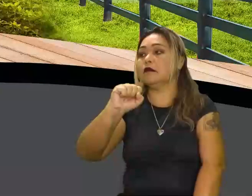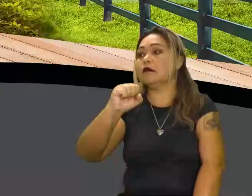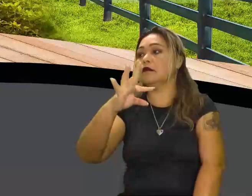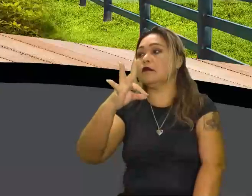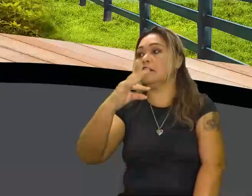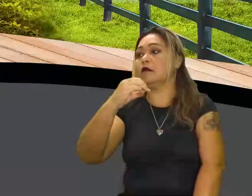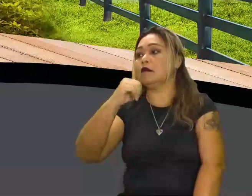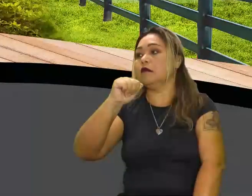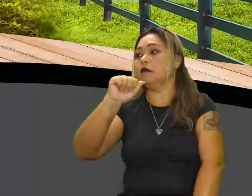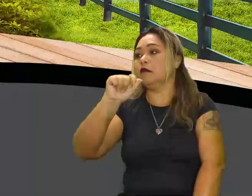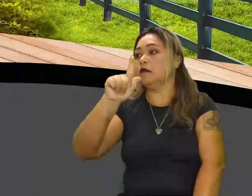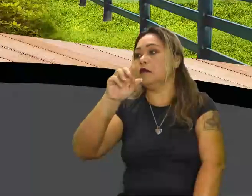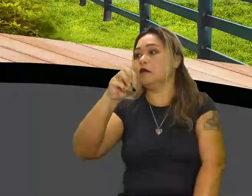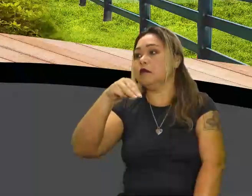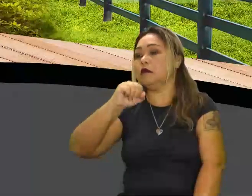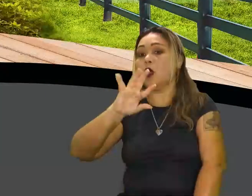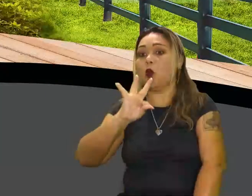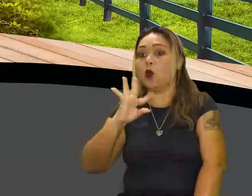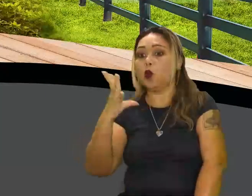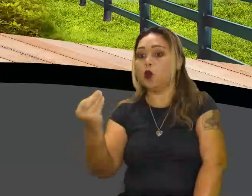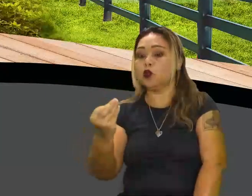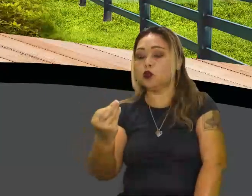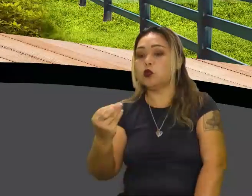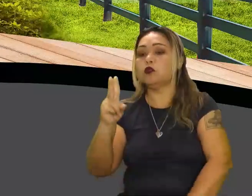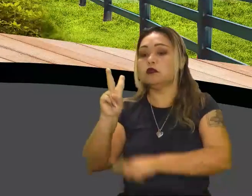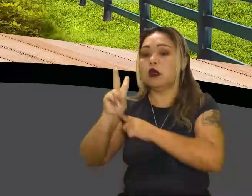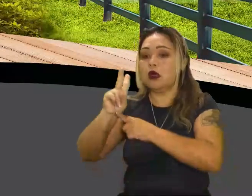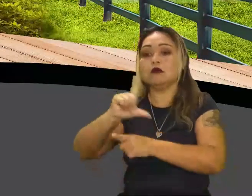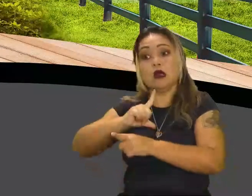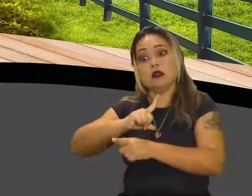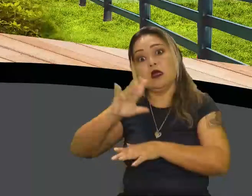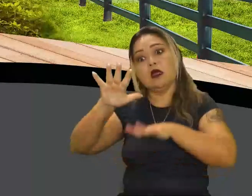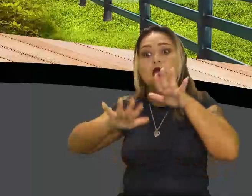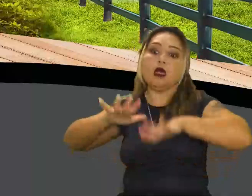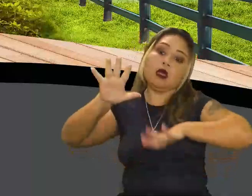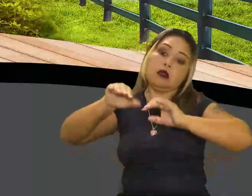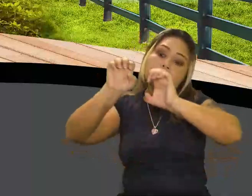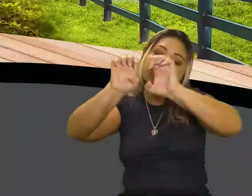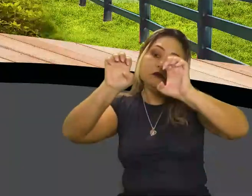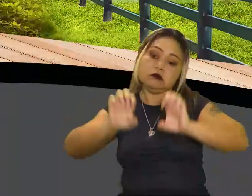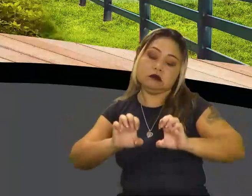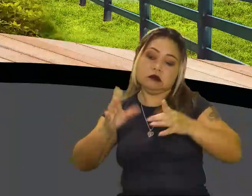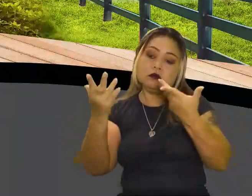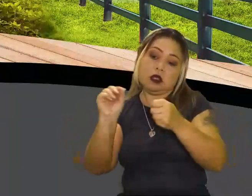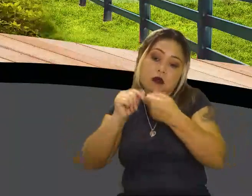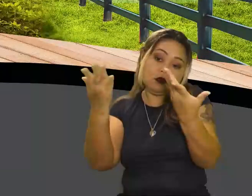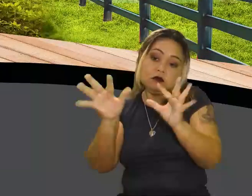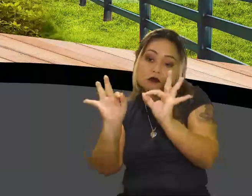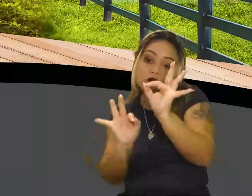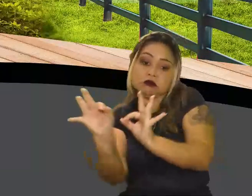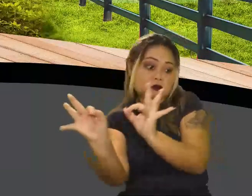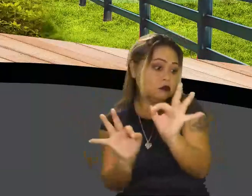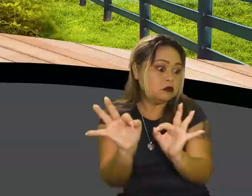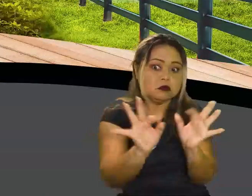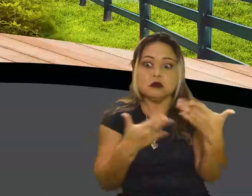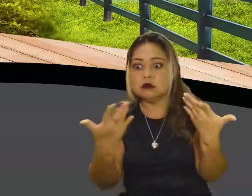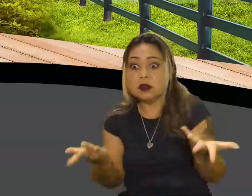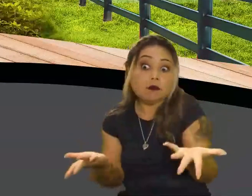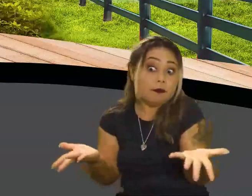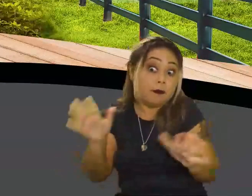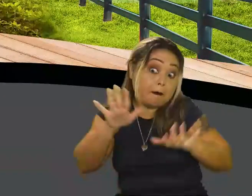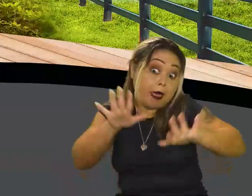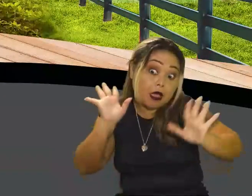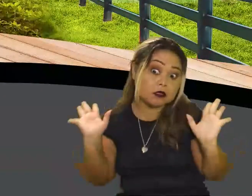estocagem não é que todo ranário tem que ter. Depende da estrutura do ranário que você